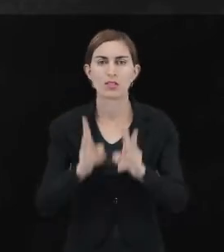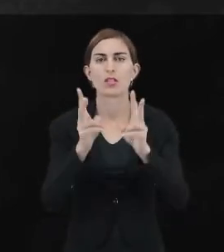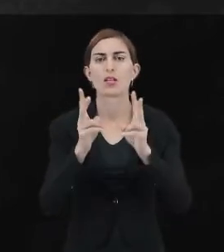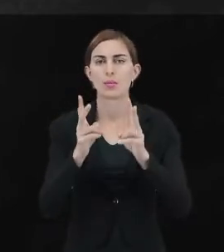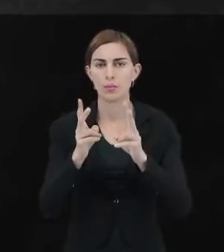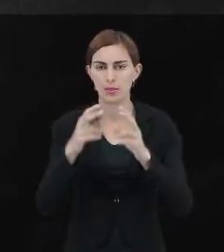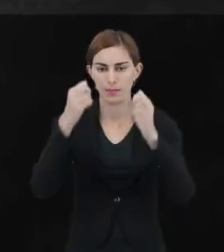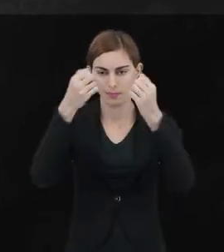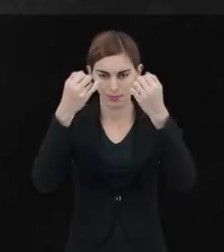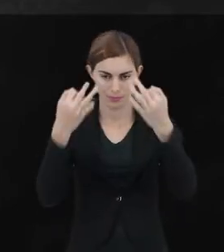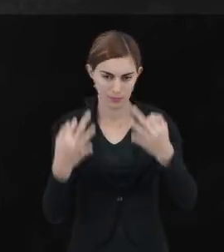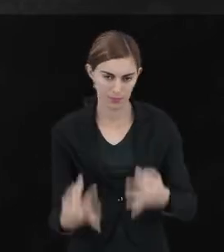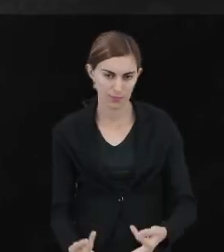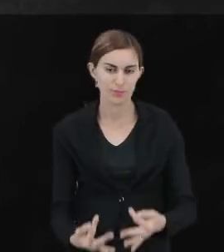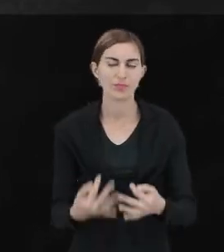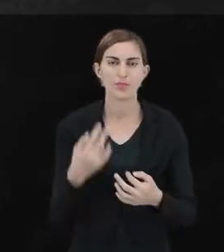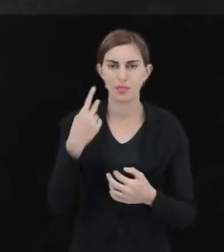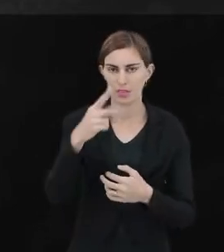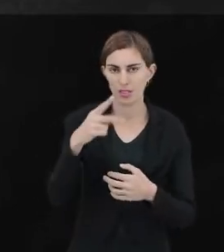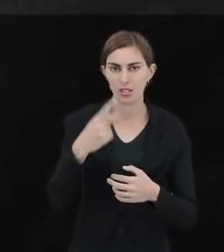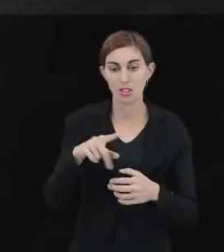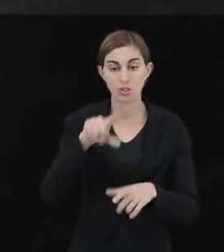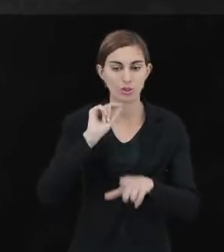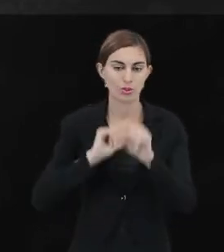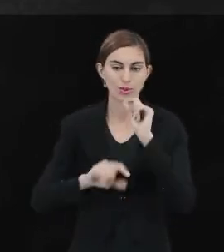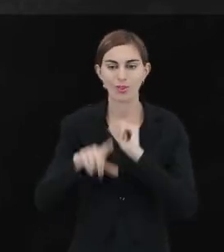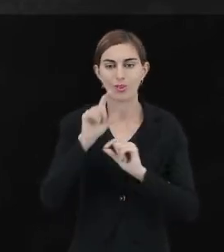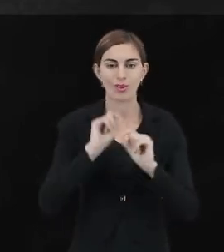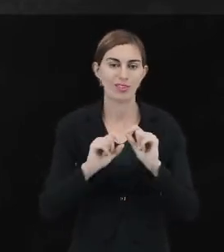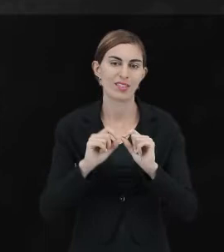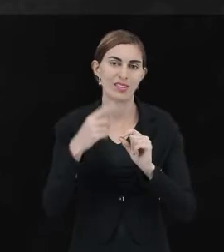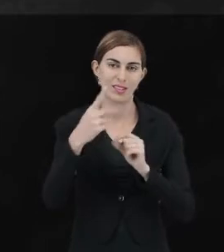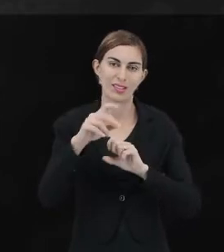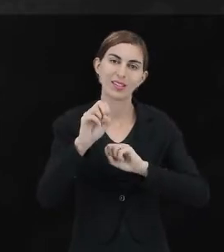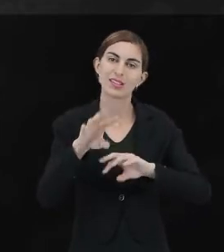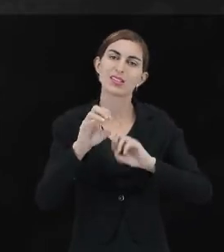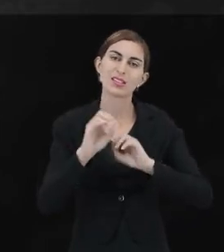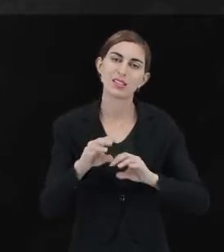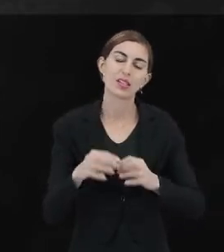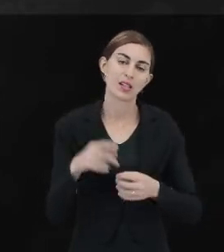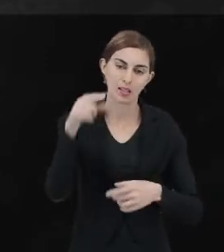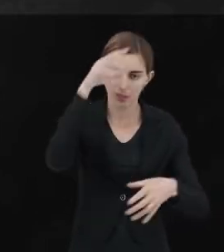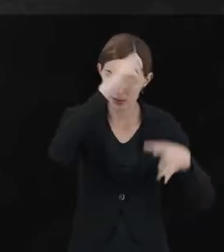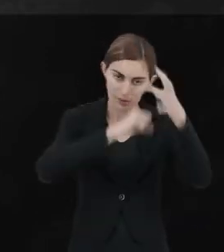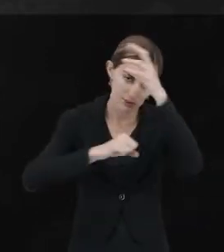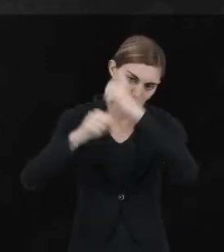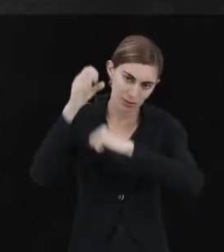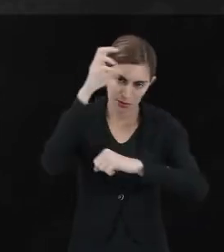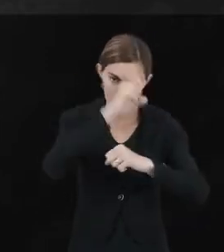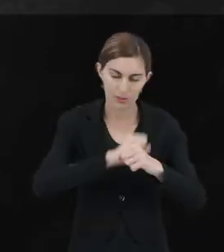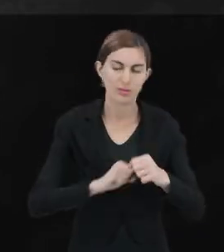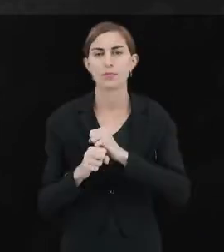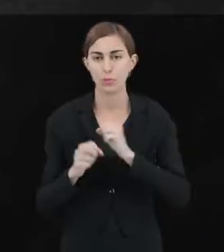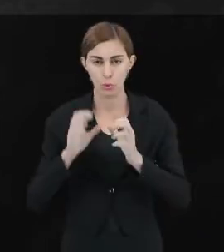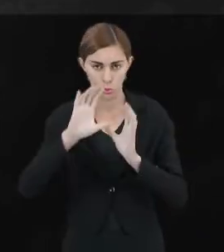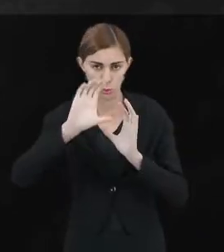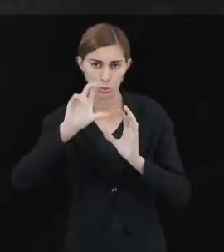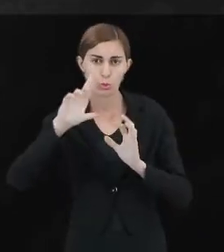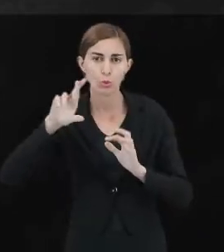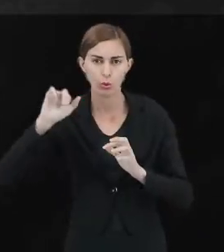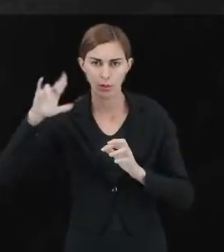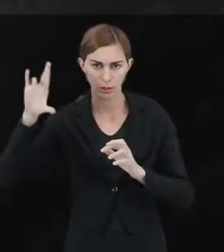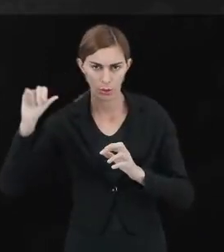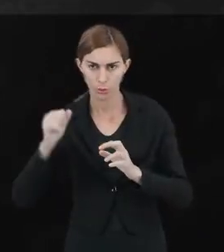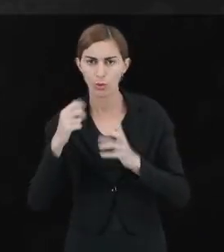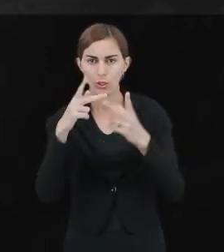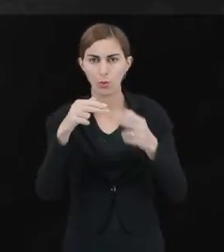sempre mediante a definição daquilo que é escolhido para ensinar e para aprender. O currículo,